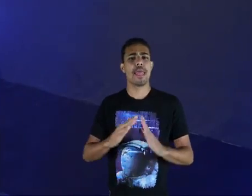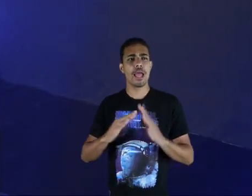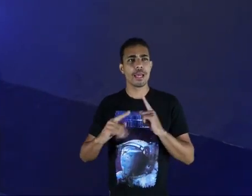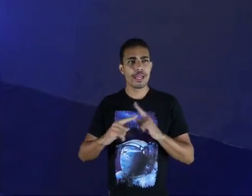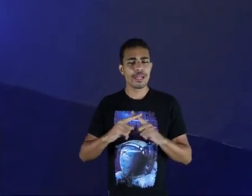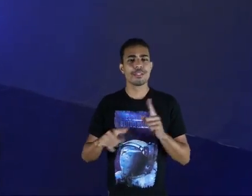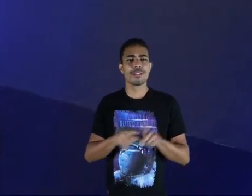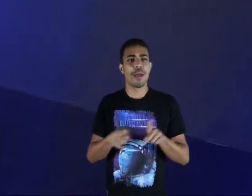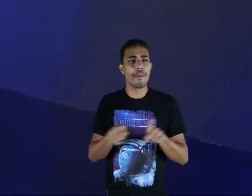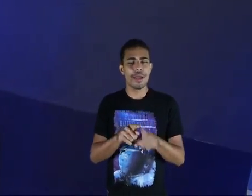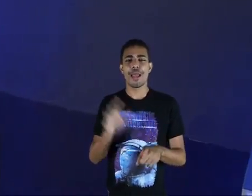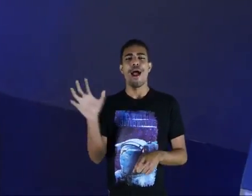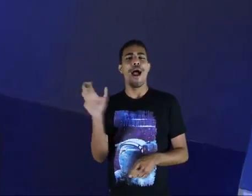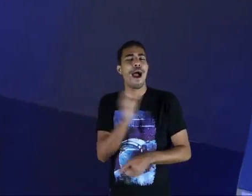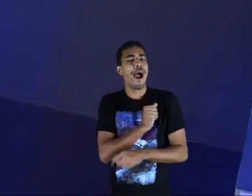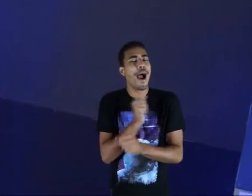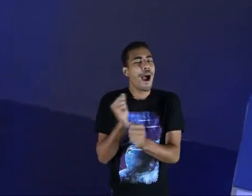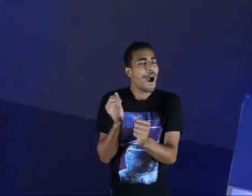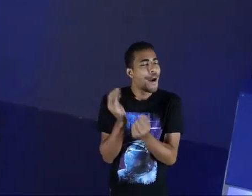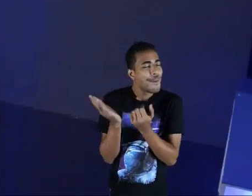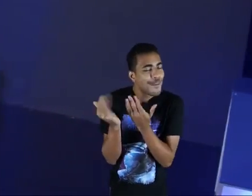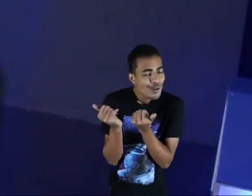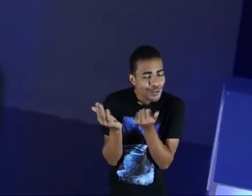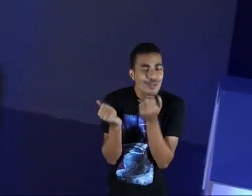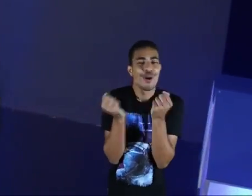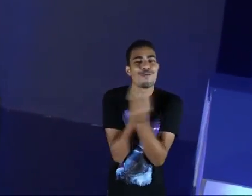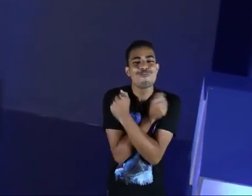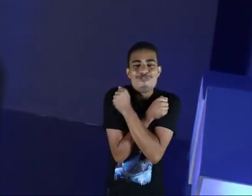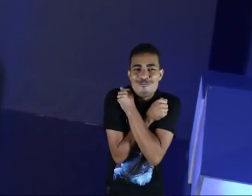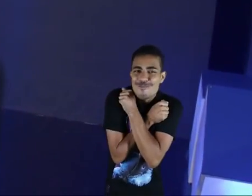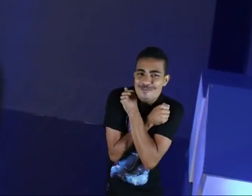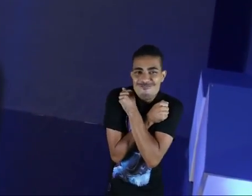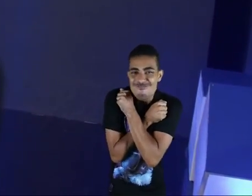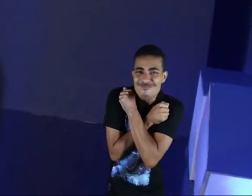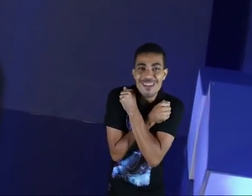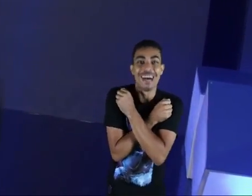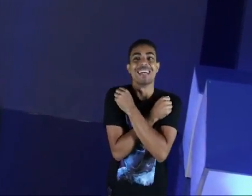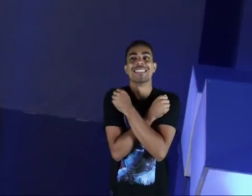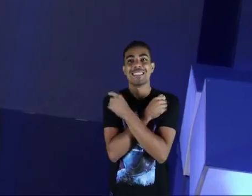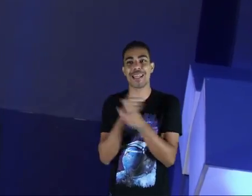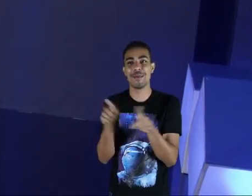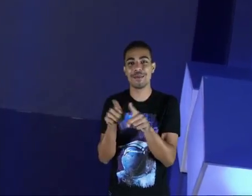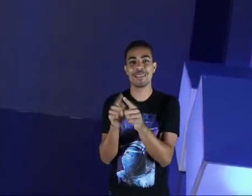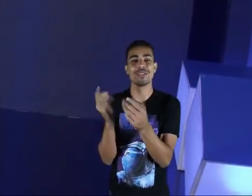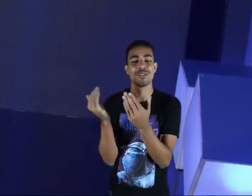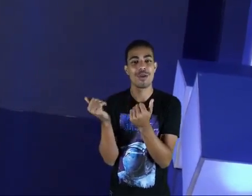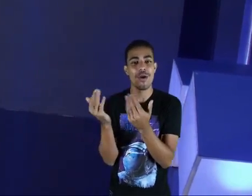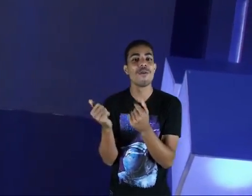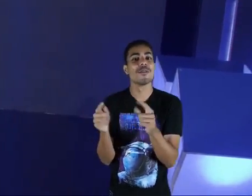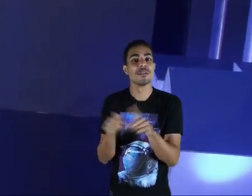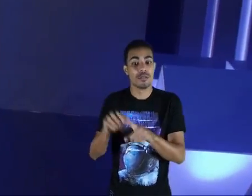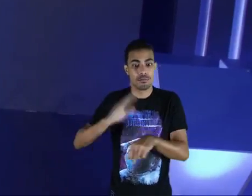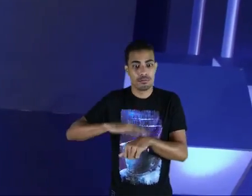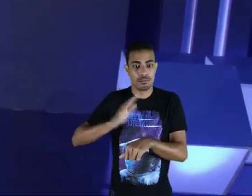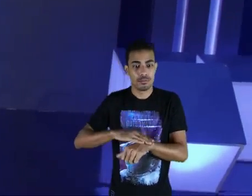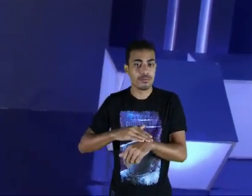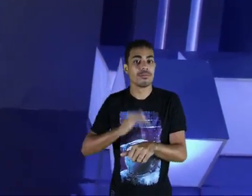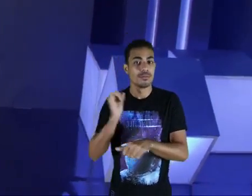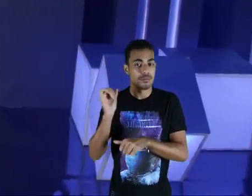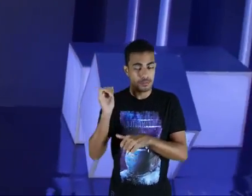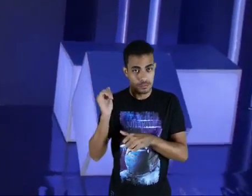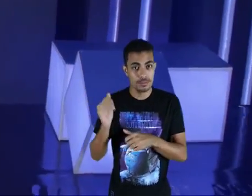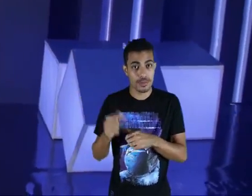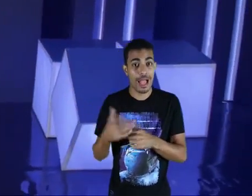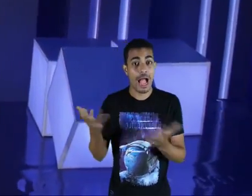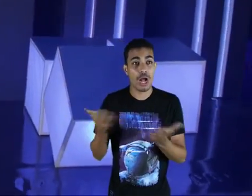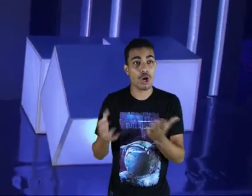característica que ama os jovens, abraça os jovens, e estamos felizes por ele também estar participando ativamente, e nesse momento